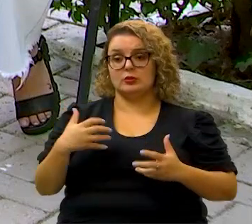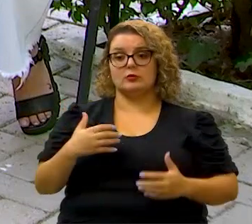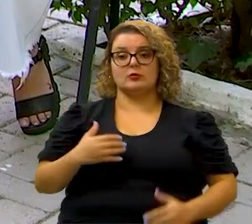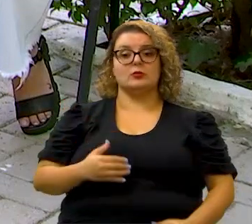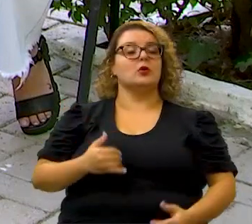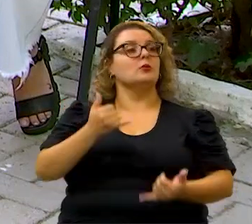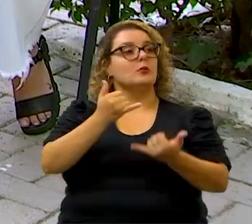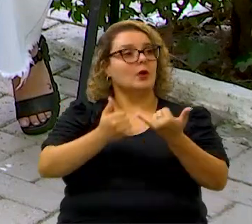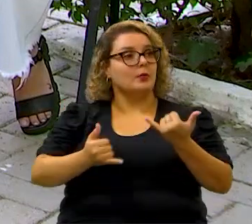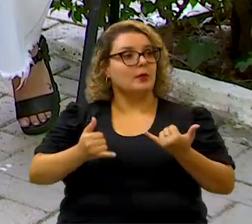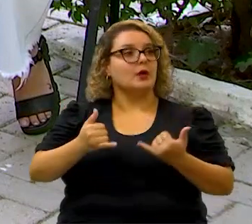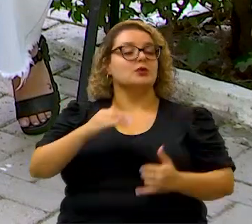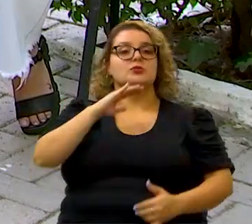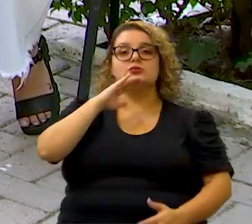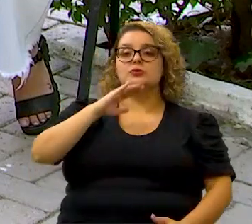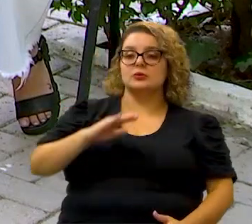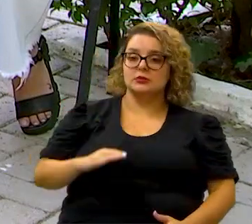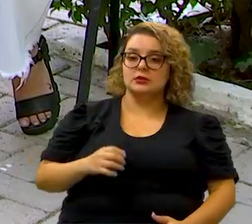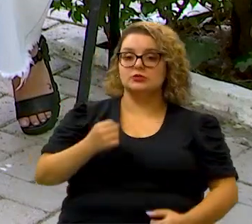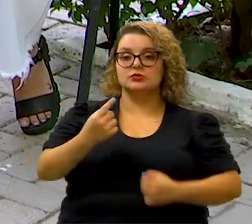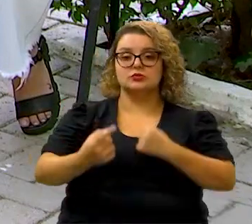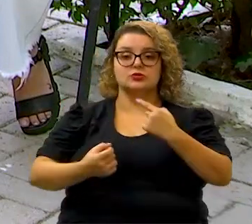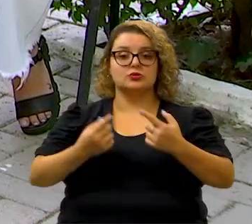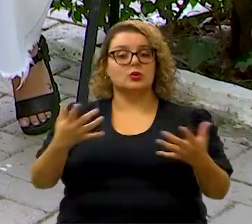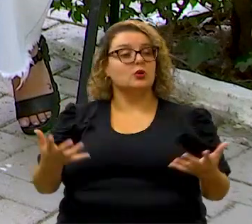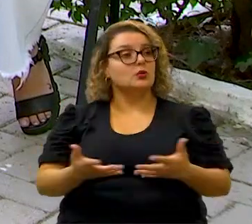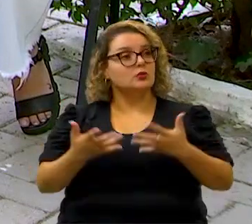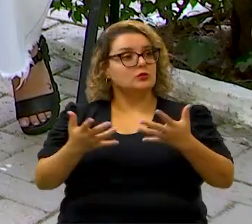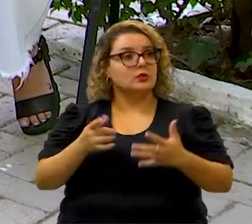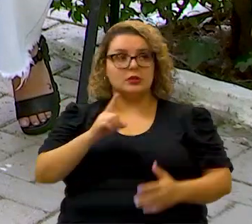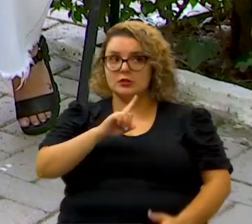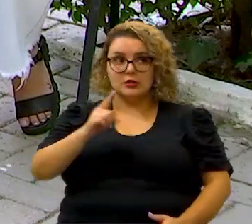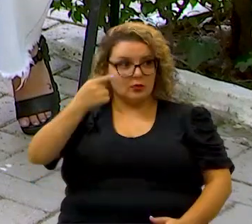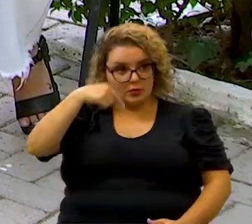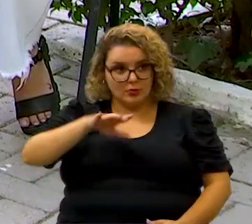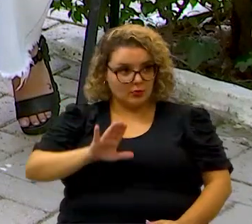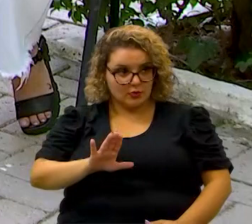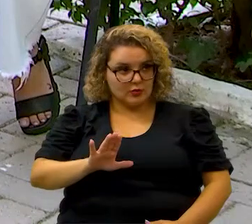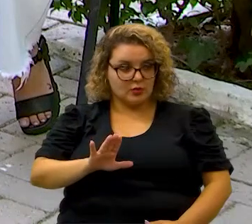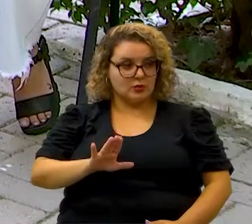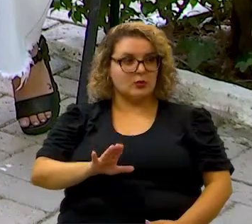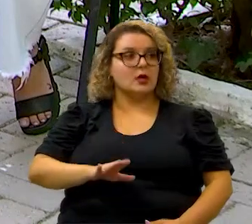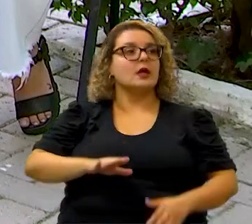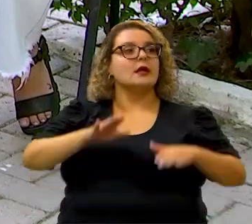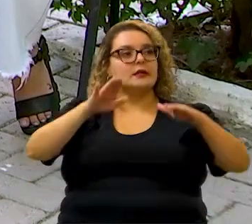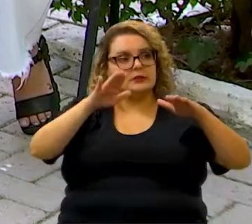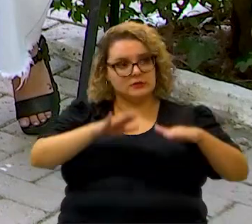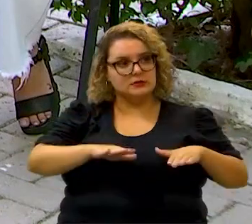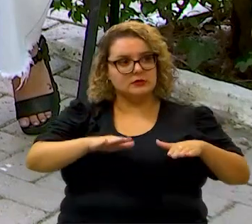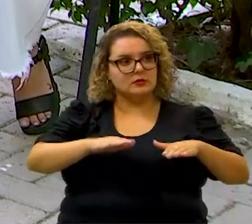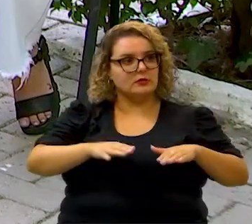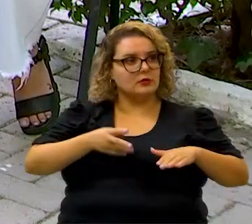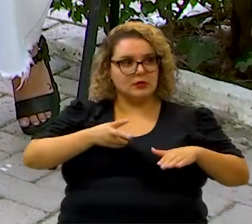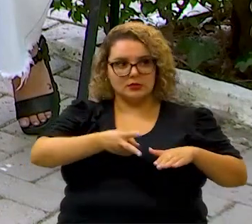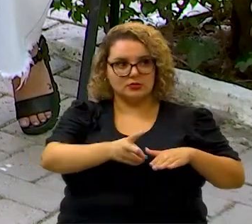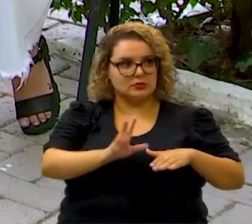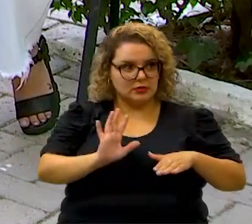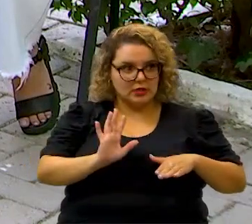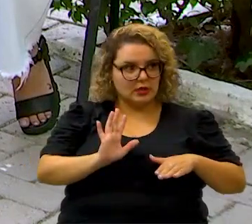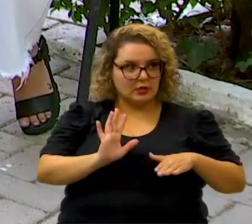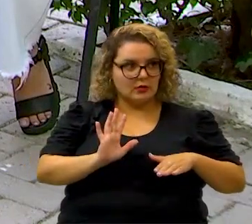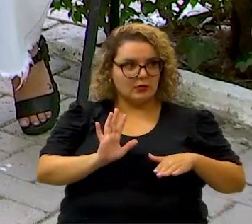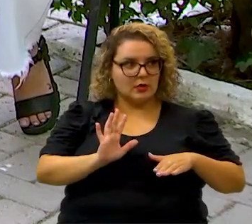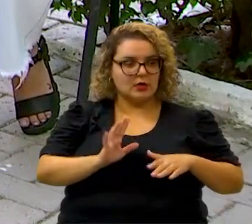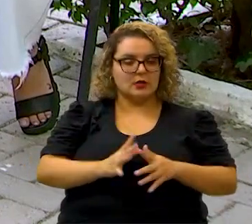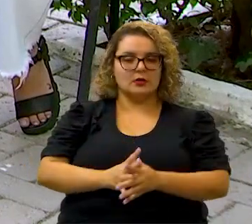idosos, para eles passarem um período da tarde com alguns tipos de estímulo. Não é o perfil aqui. Aqui eles ficam em